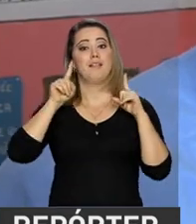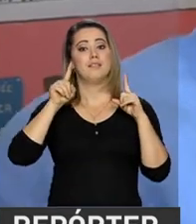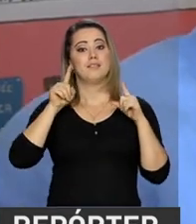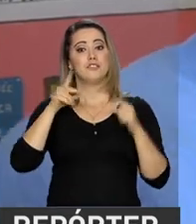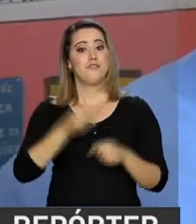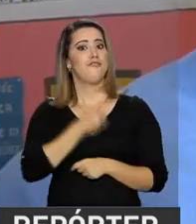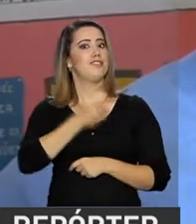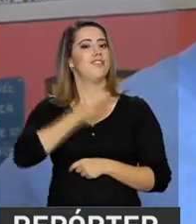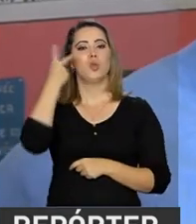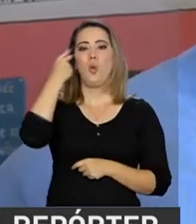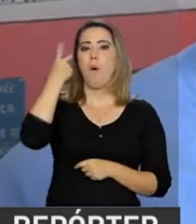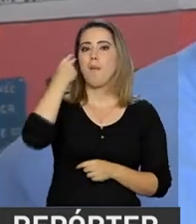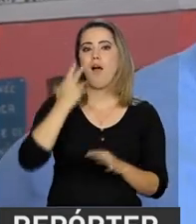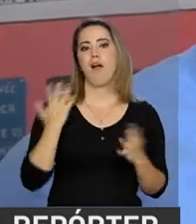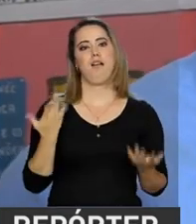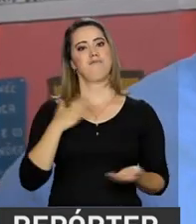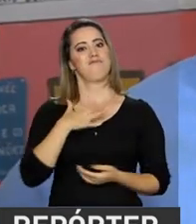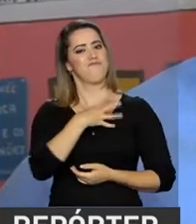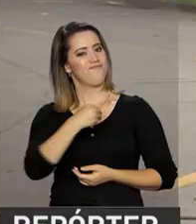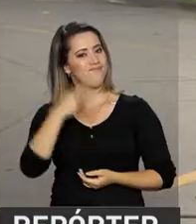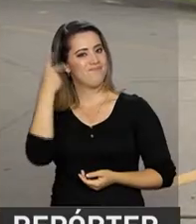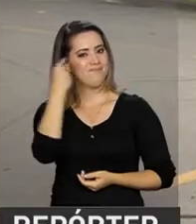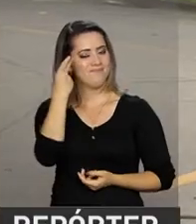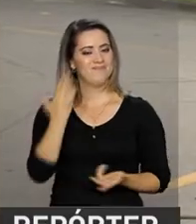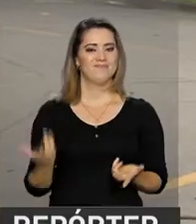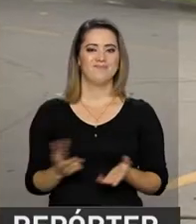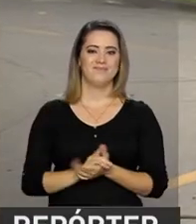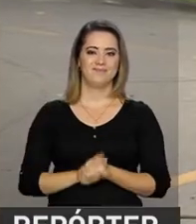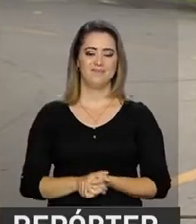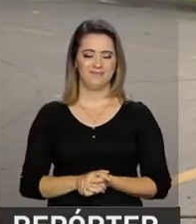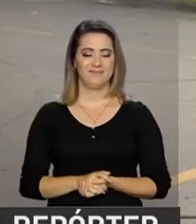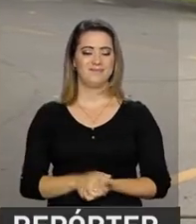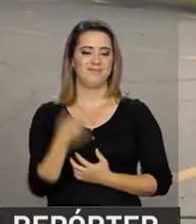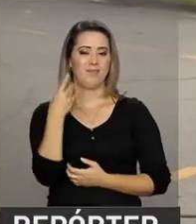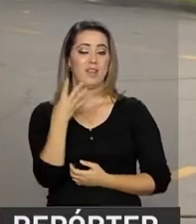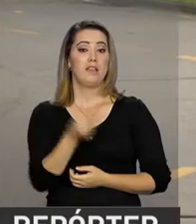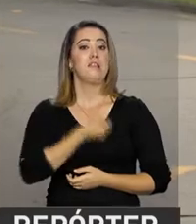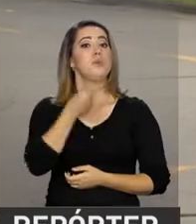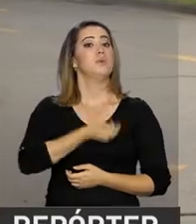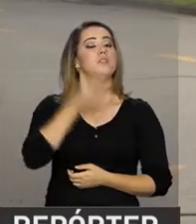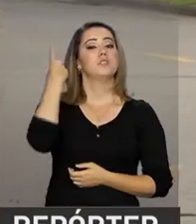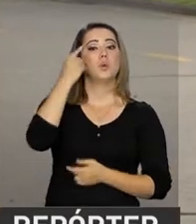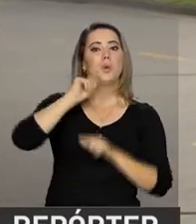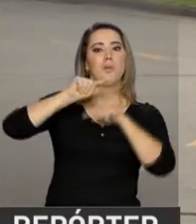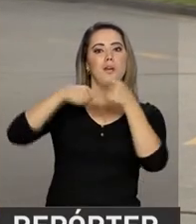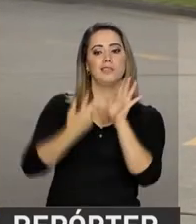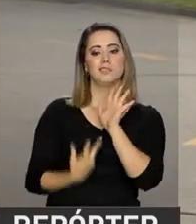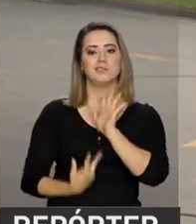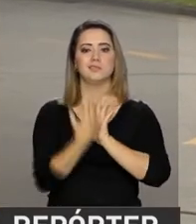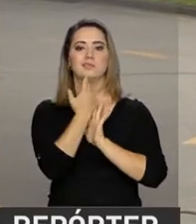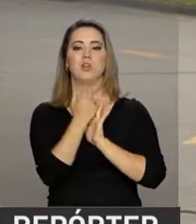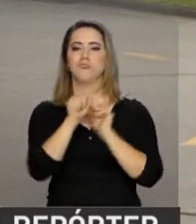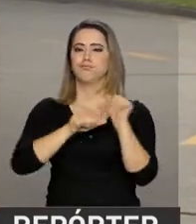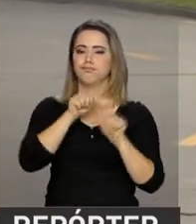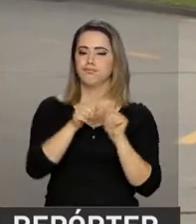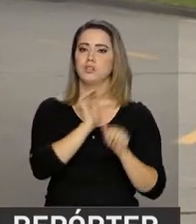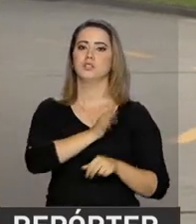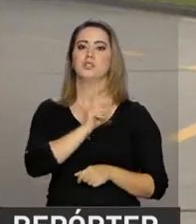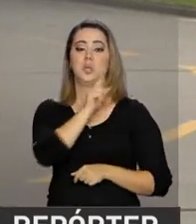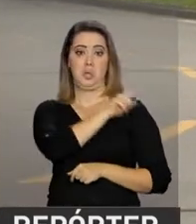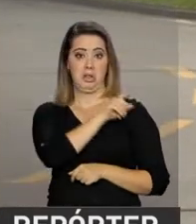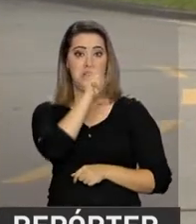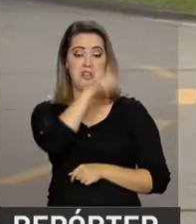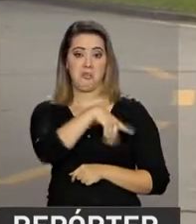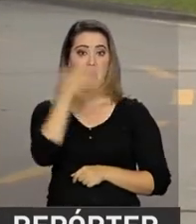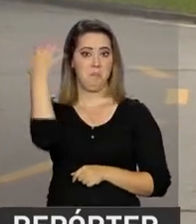normal normal meu filho vai ser normal e levar uma vida normal depois do transplante é possível se o osmar é prova